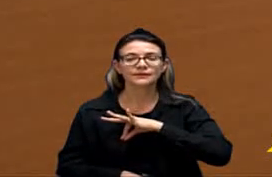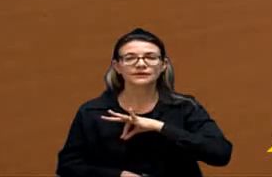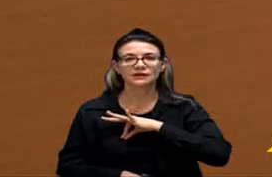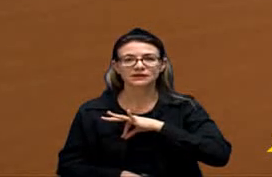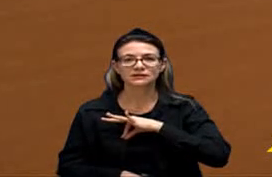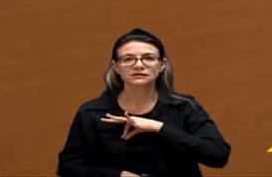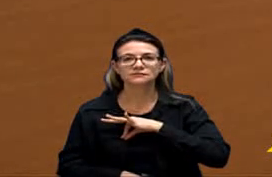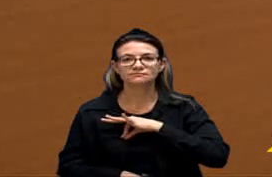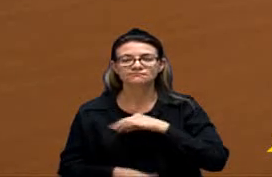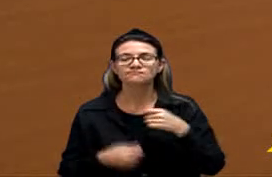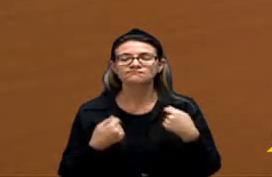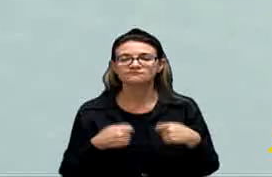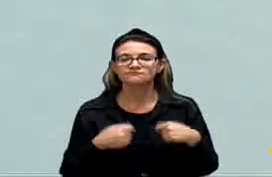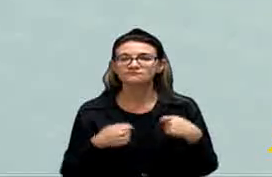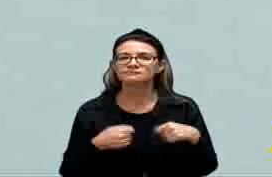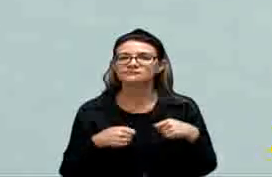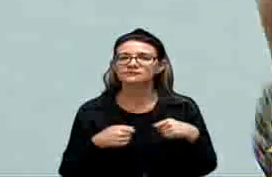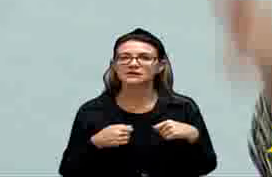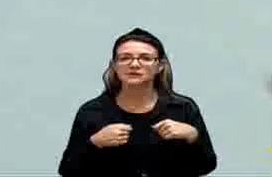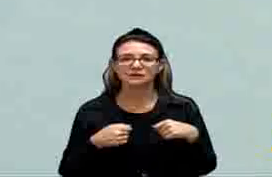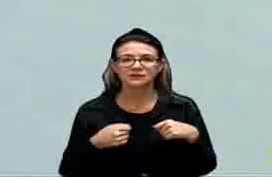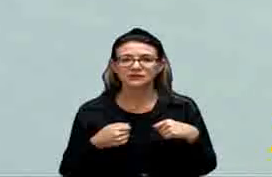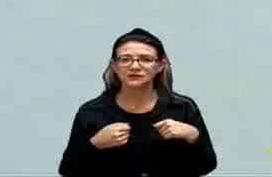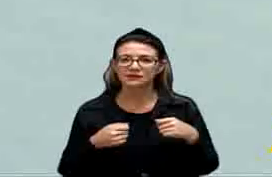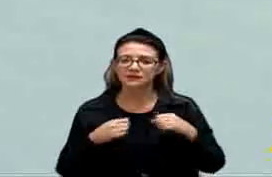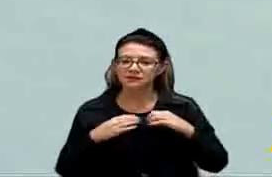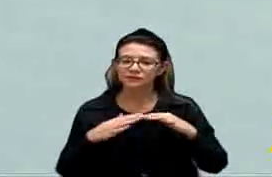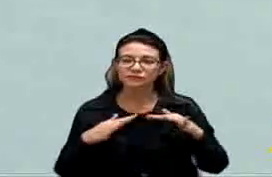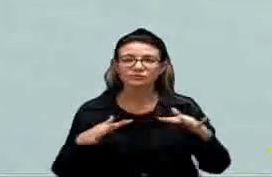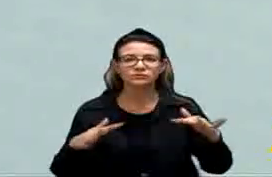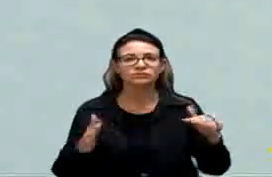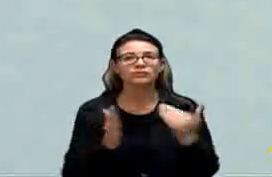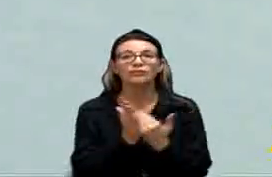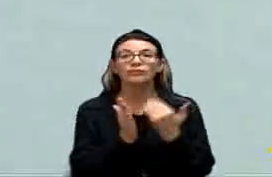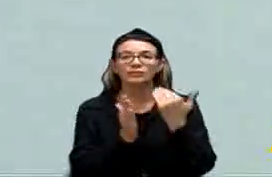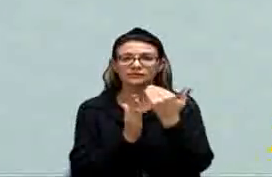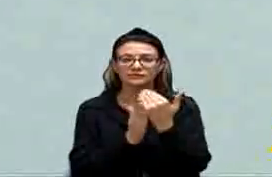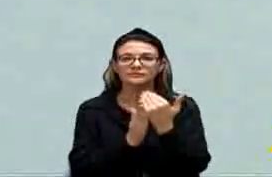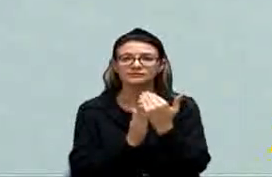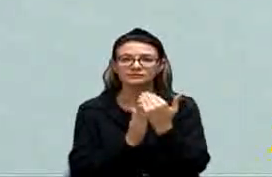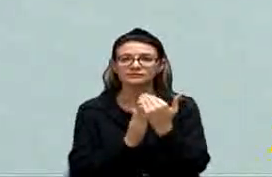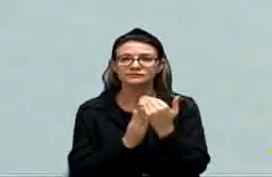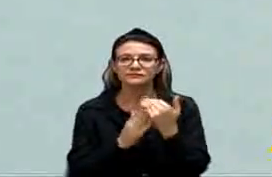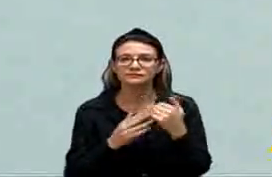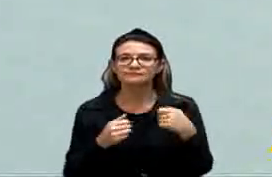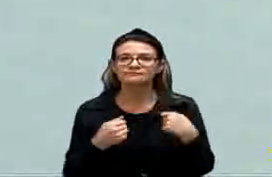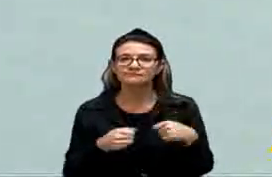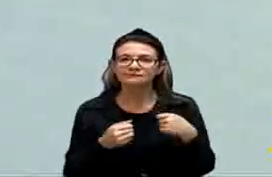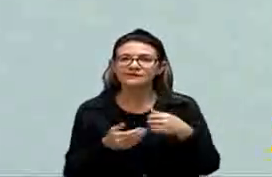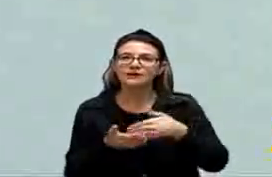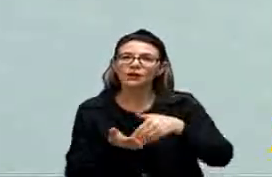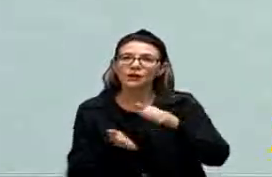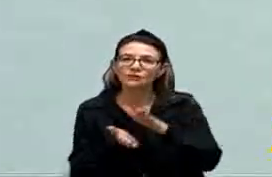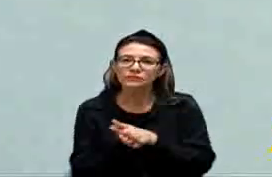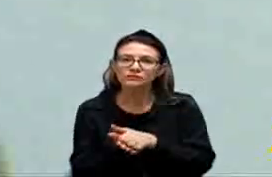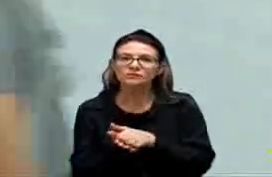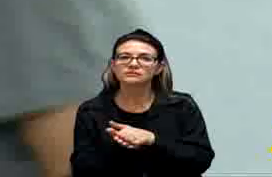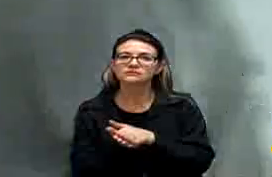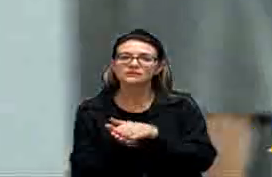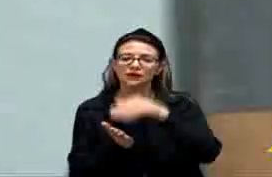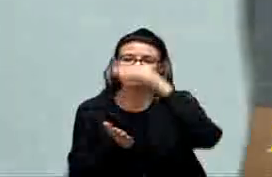municipal também precisam intensificar porque é eles que vão punir as multas que a prefeitura pode aplicar nos